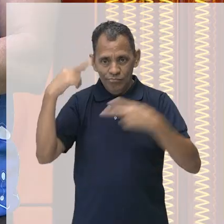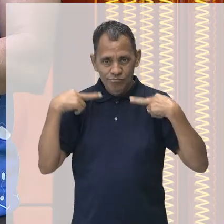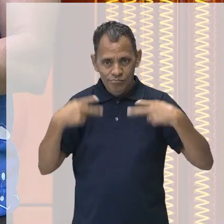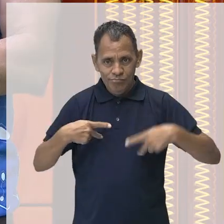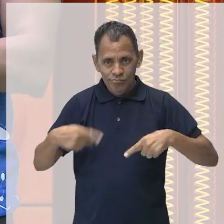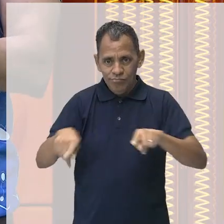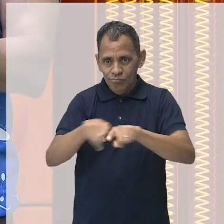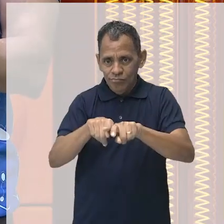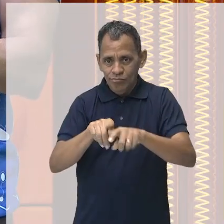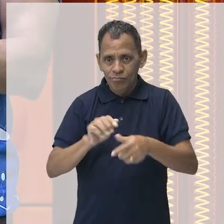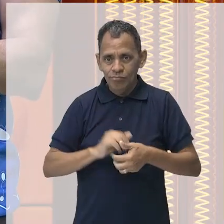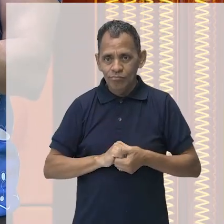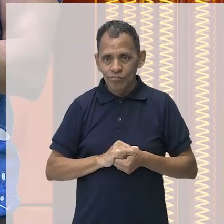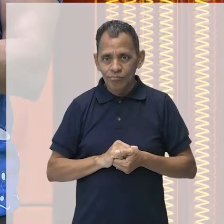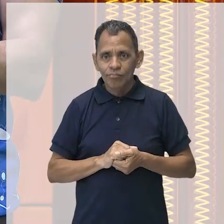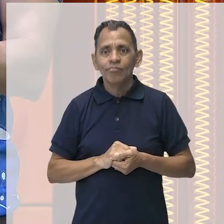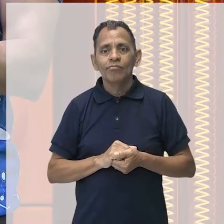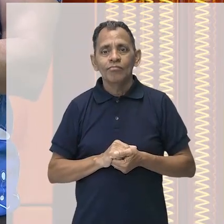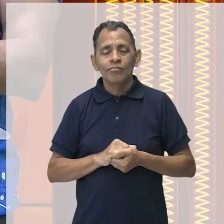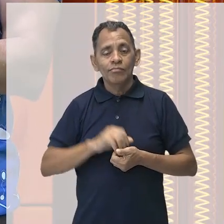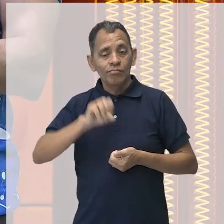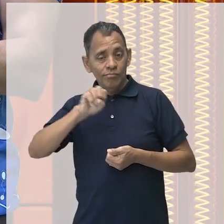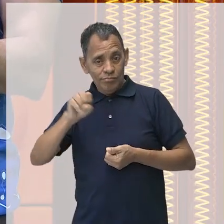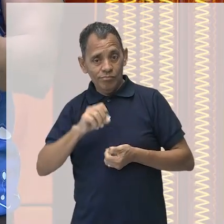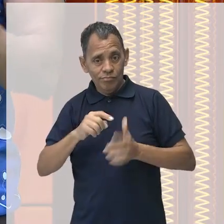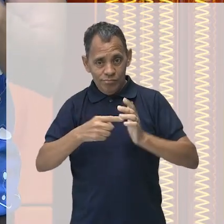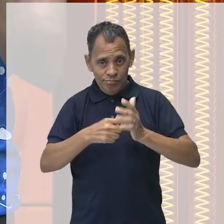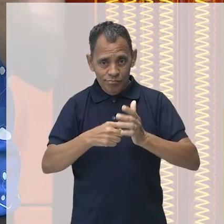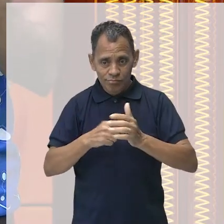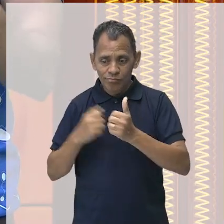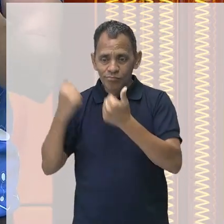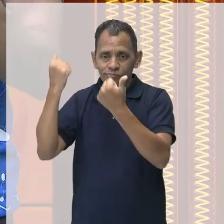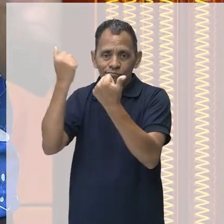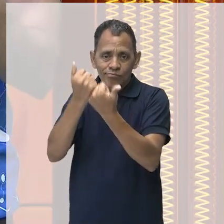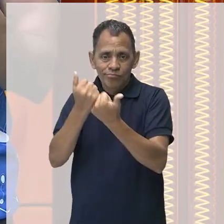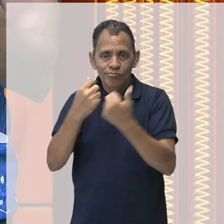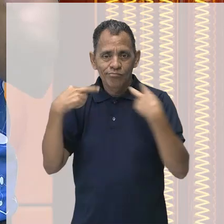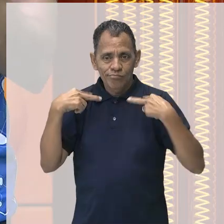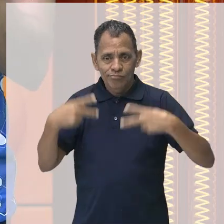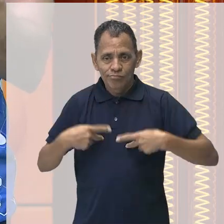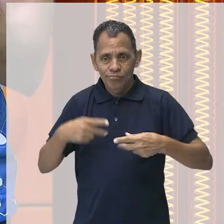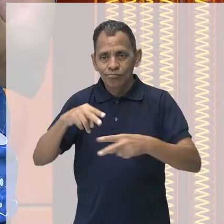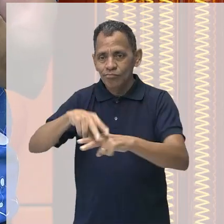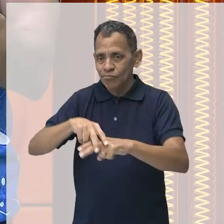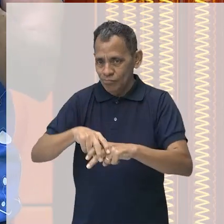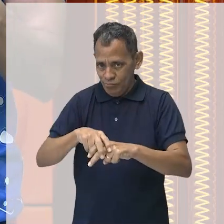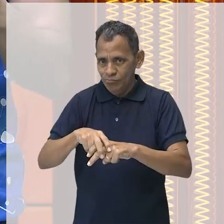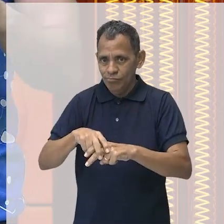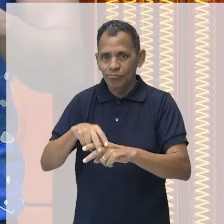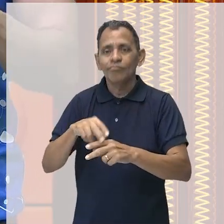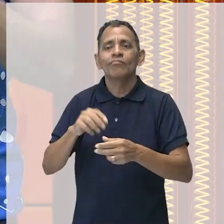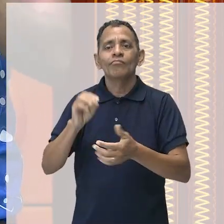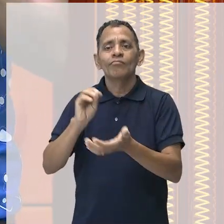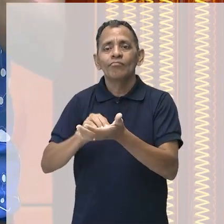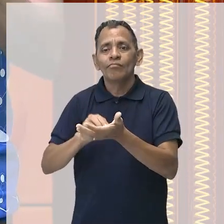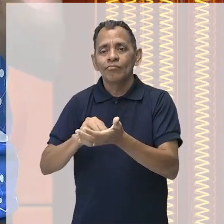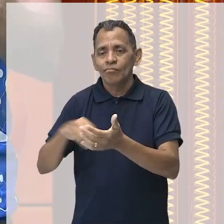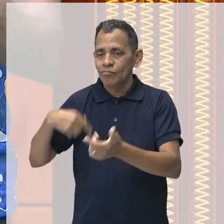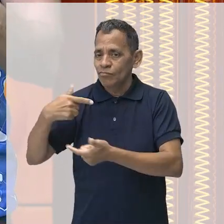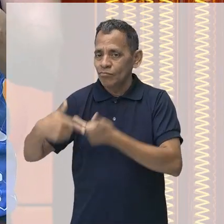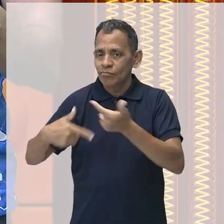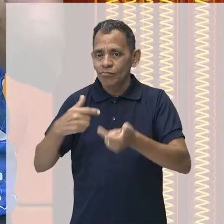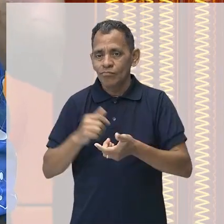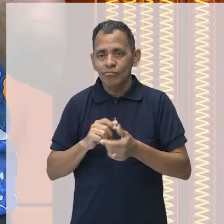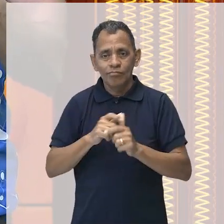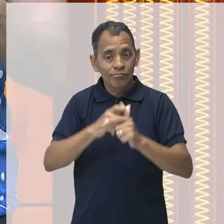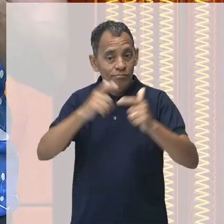trabalho da gente, isso significa dizer que a gente vai ficando sem trabalho, né? Por isso o desemprego ele tende a aumentar conforme essa produção ela